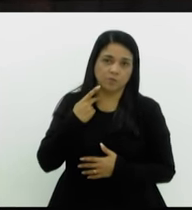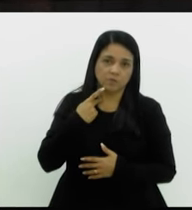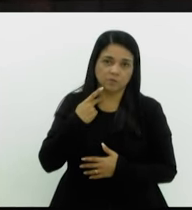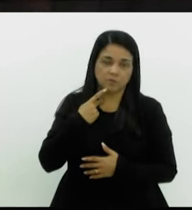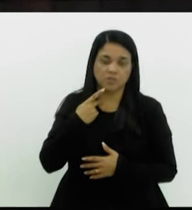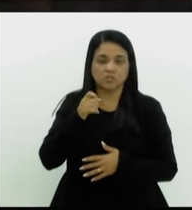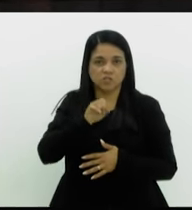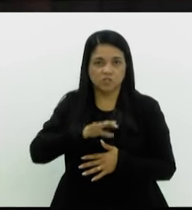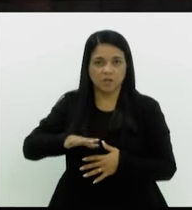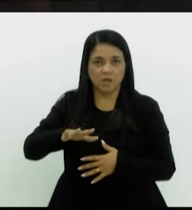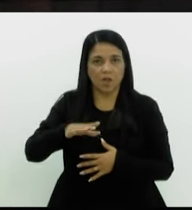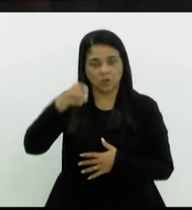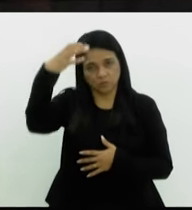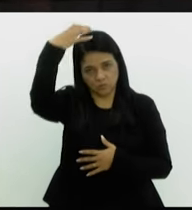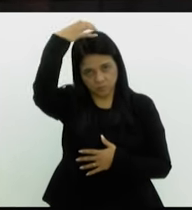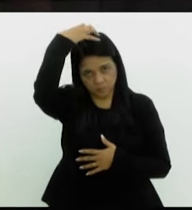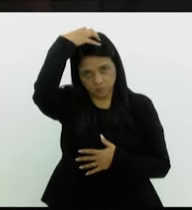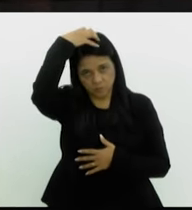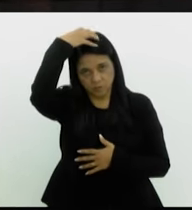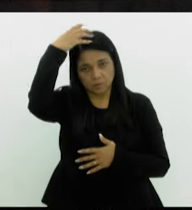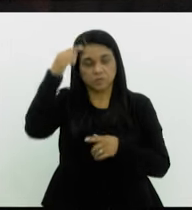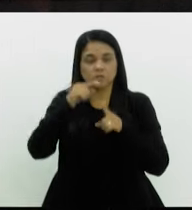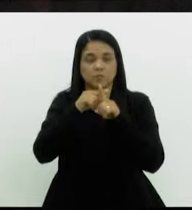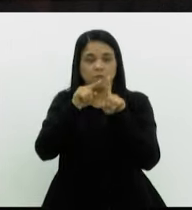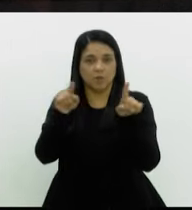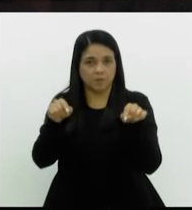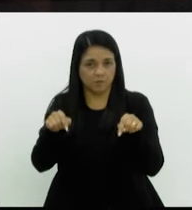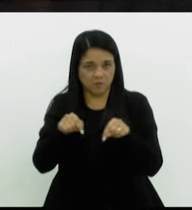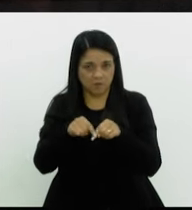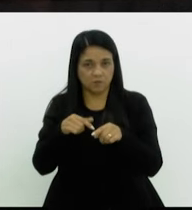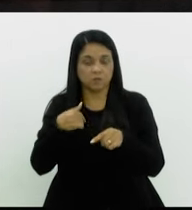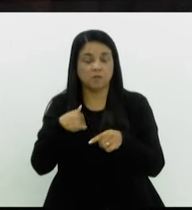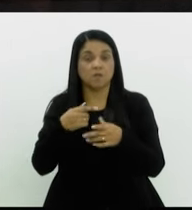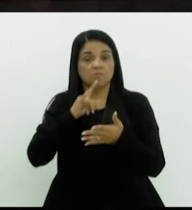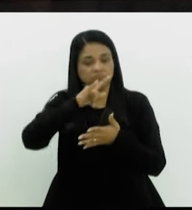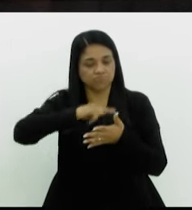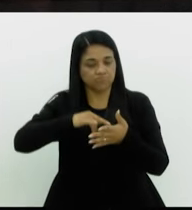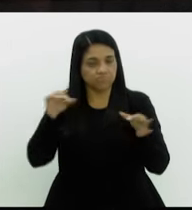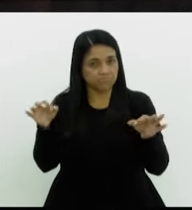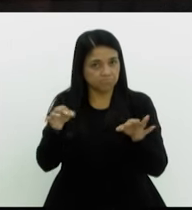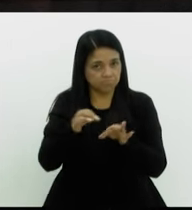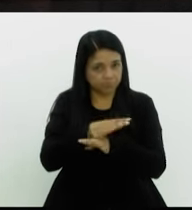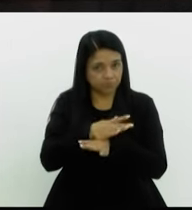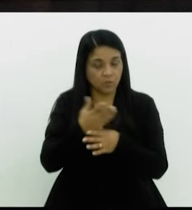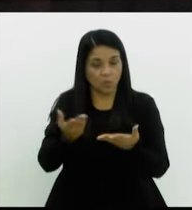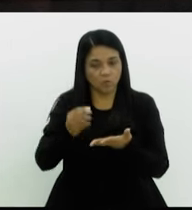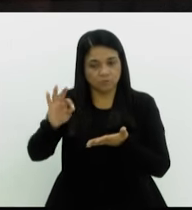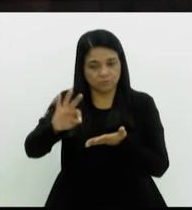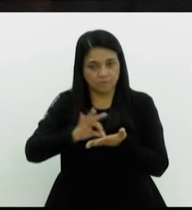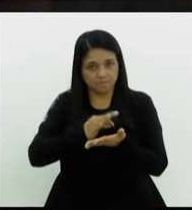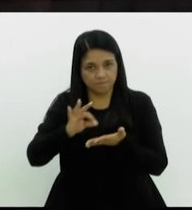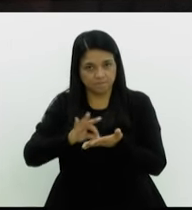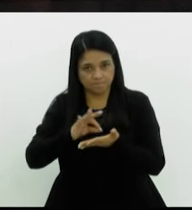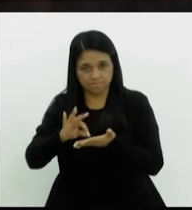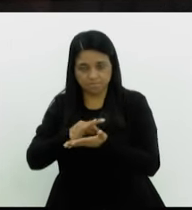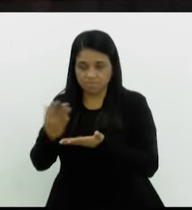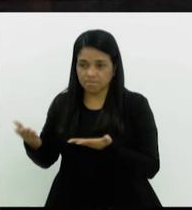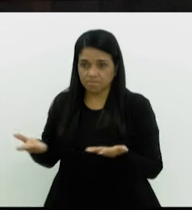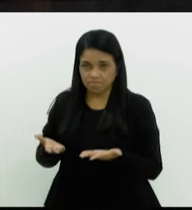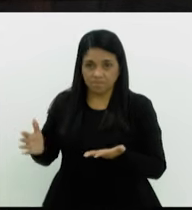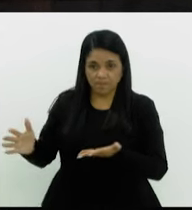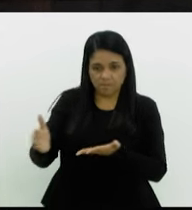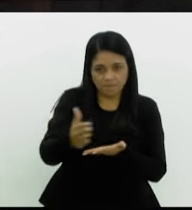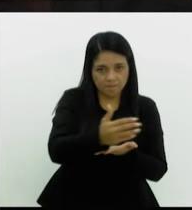gabinete. E, finalizado o documento, hoje, aqui no plenário, iniciamos a coleta das assinaturas